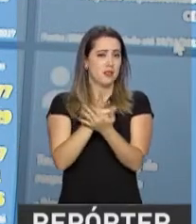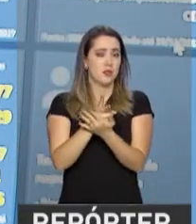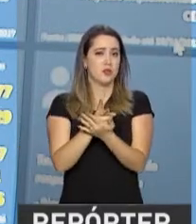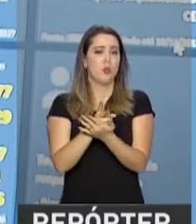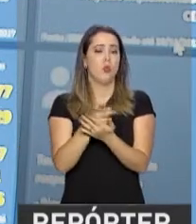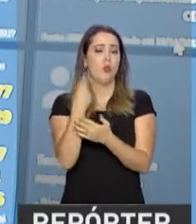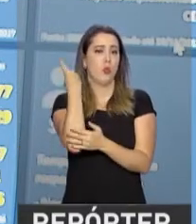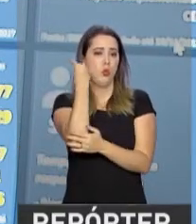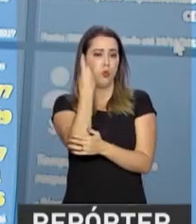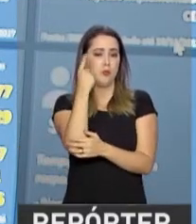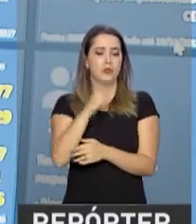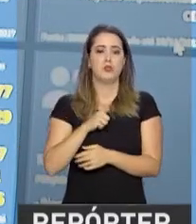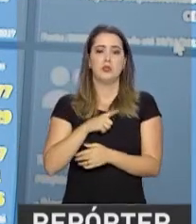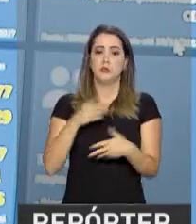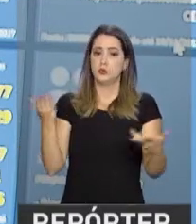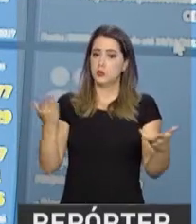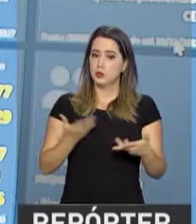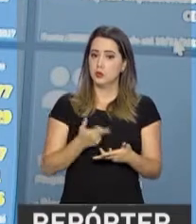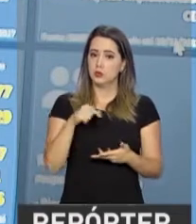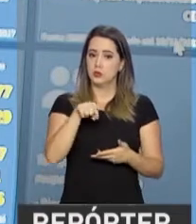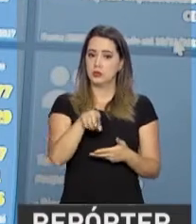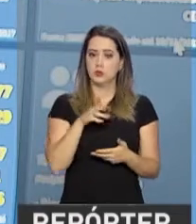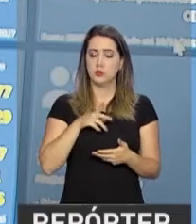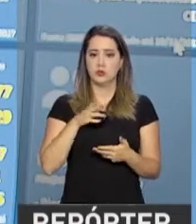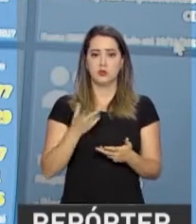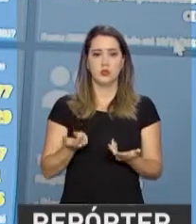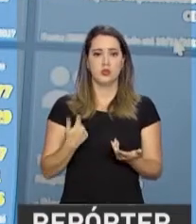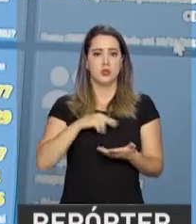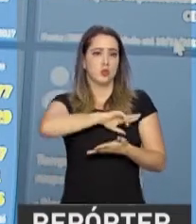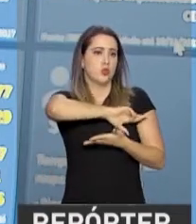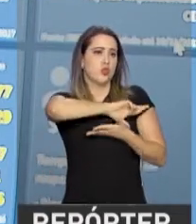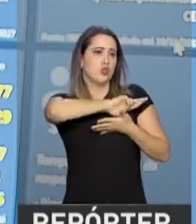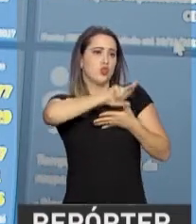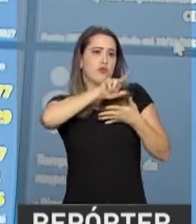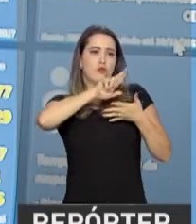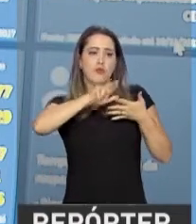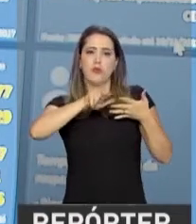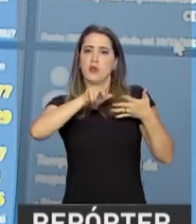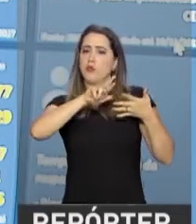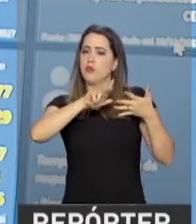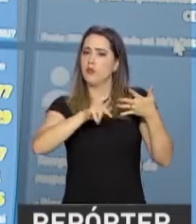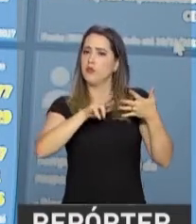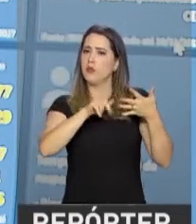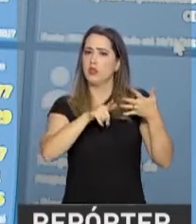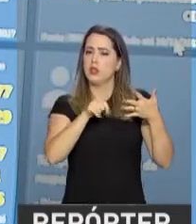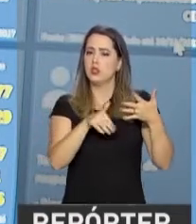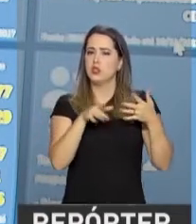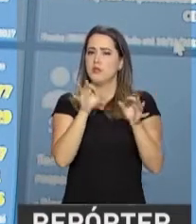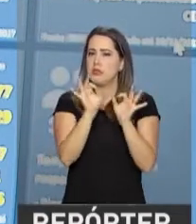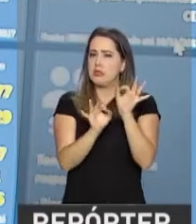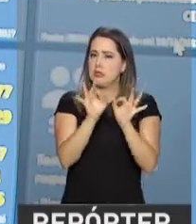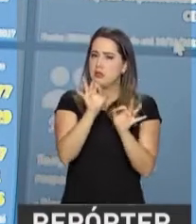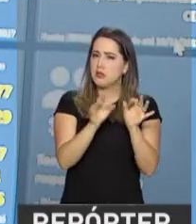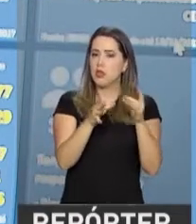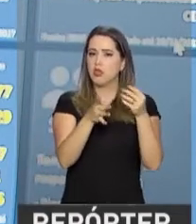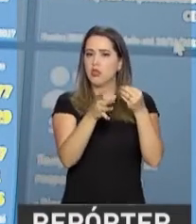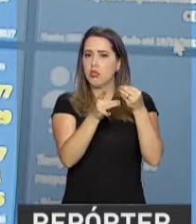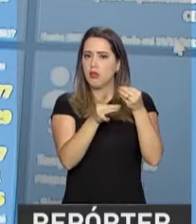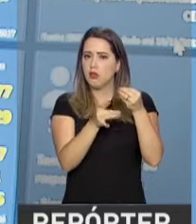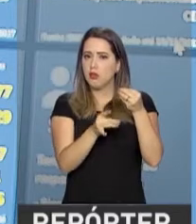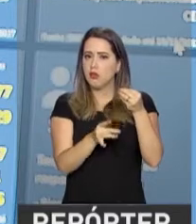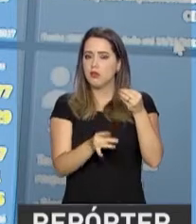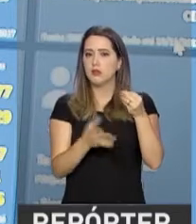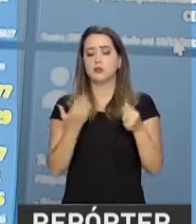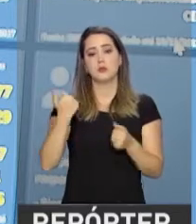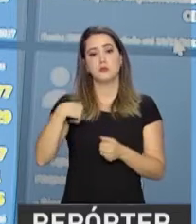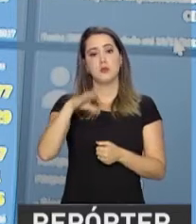que nós tenhamos hoje uma miríade de especificações no sistema que controla as compras governamentais nos identificamos